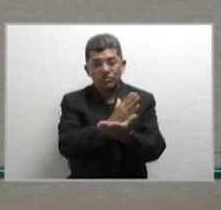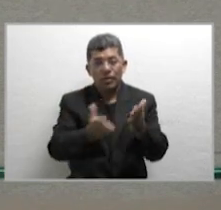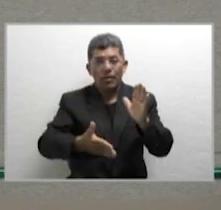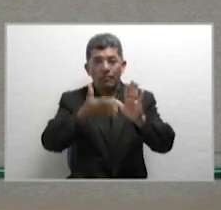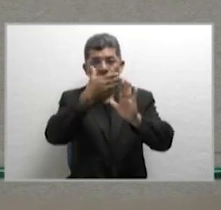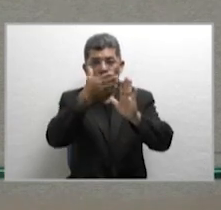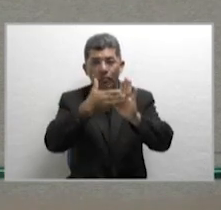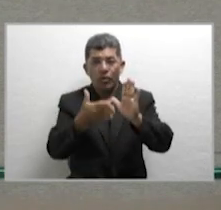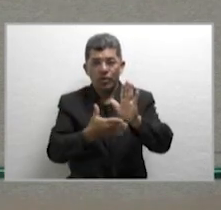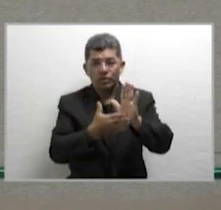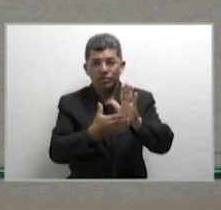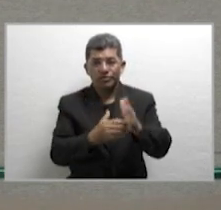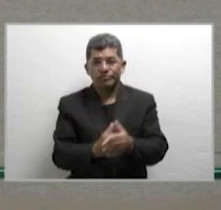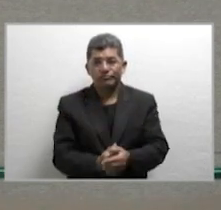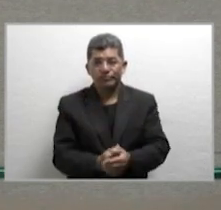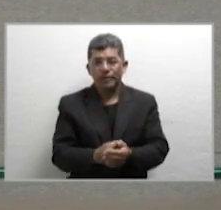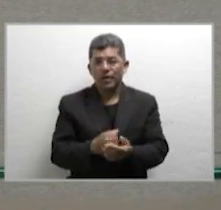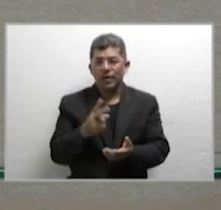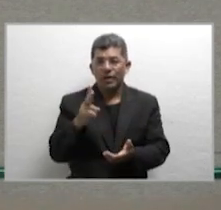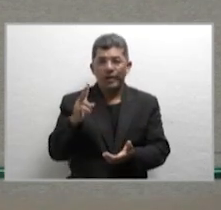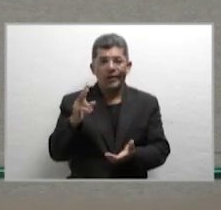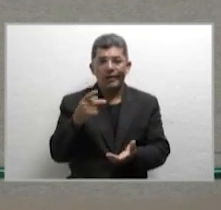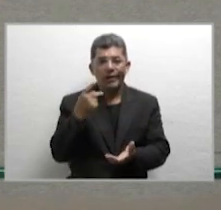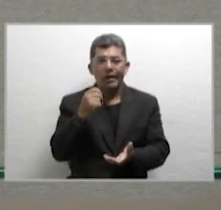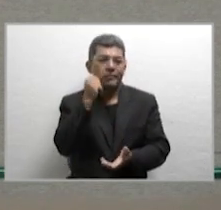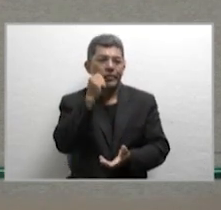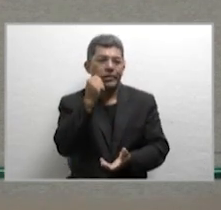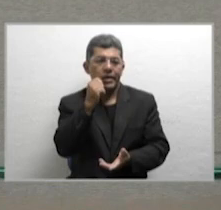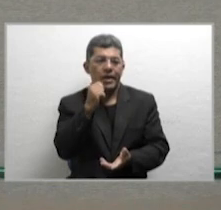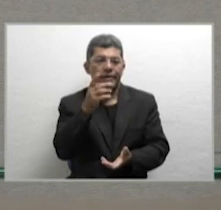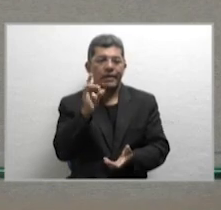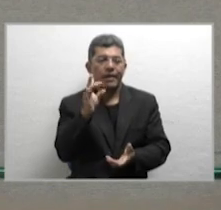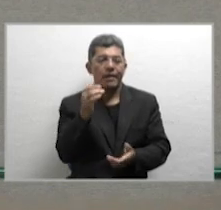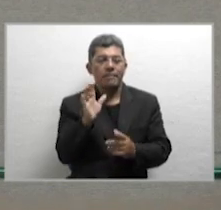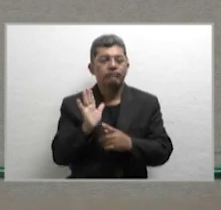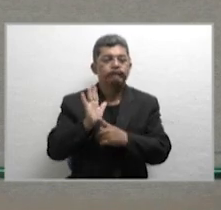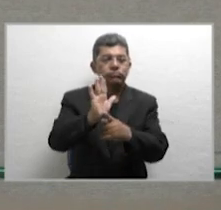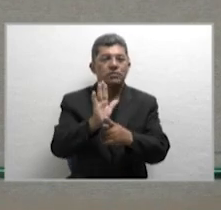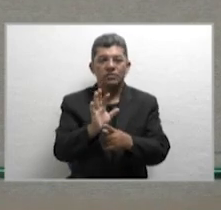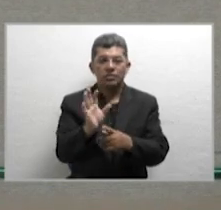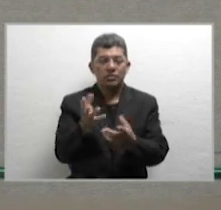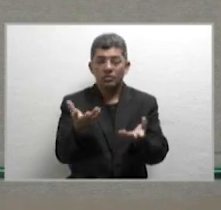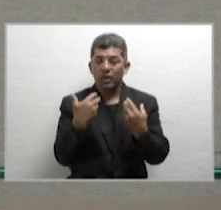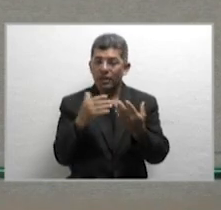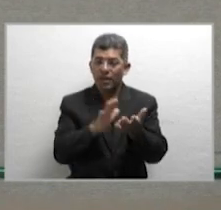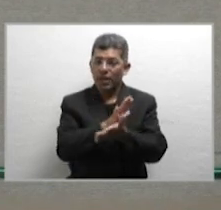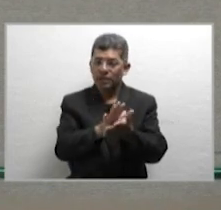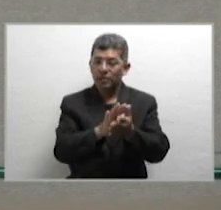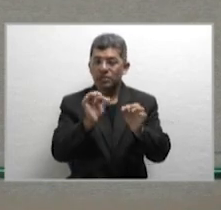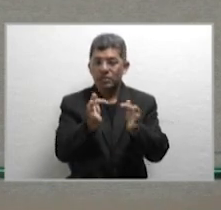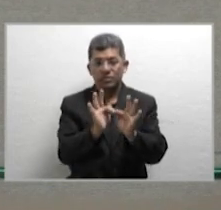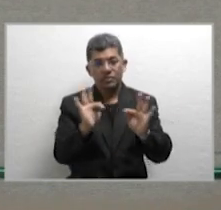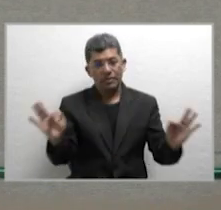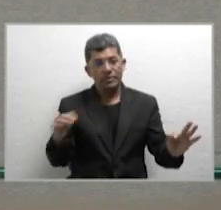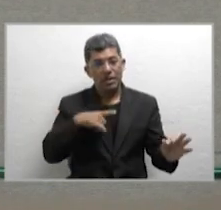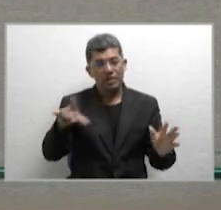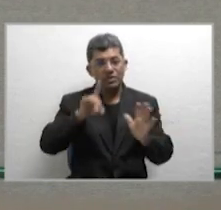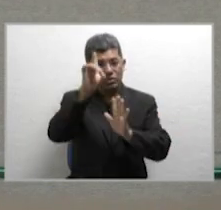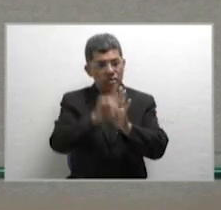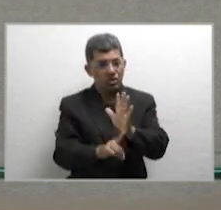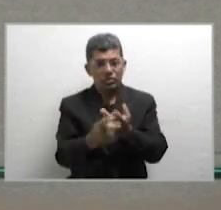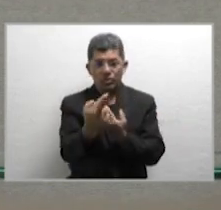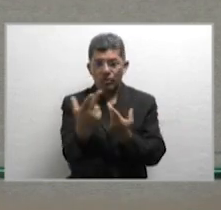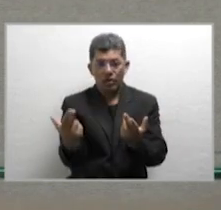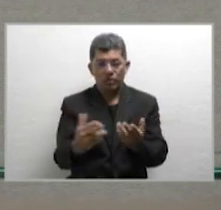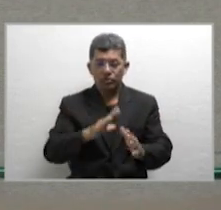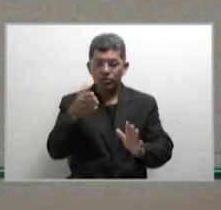propostas. Era uma história de dizer que mulher queria privilégio e a gente não quer nada mais do que simplesmente ter direitos iguais